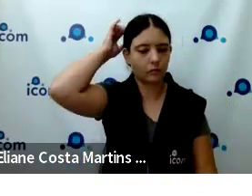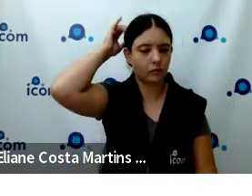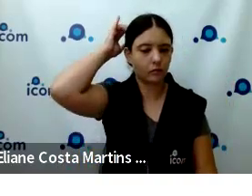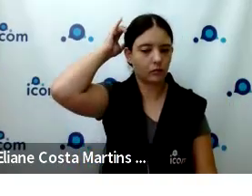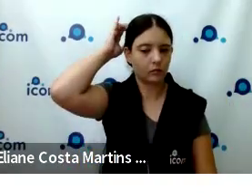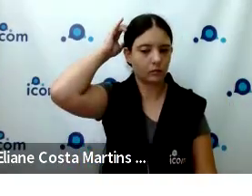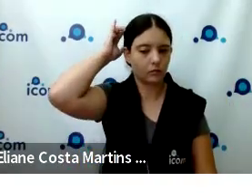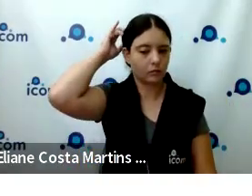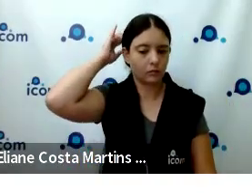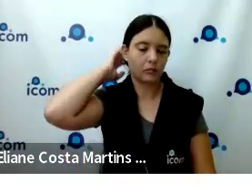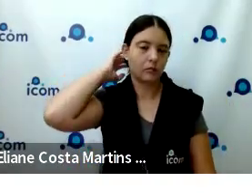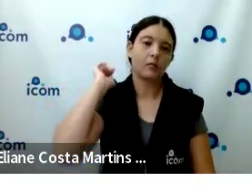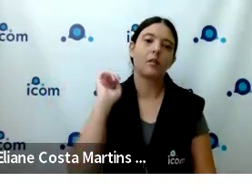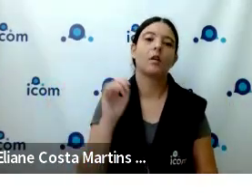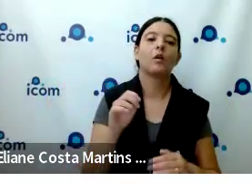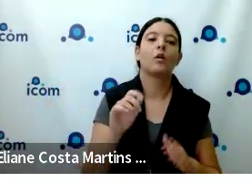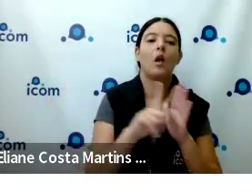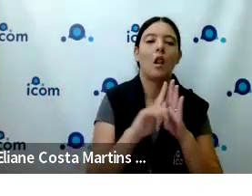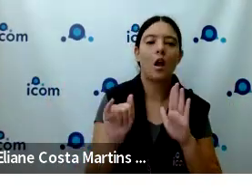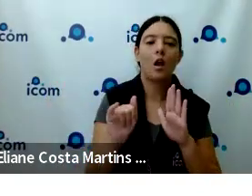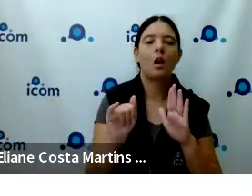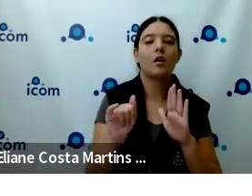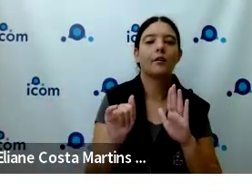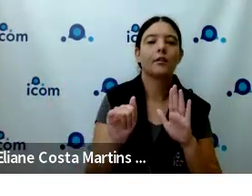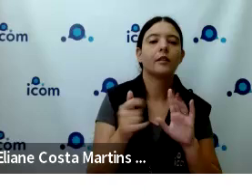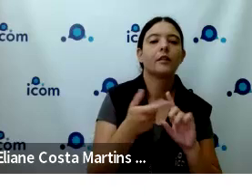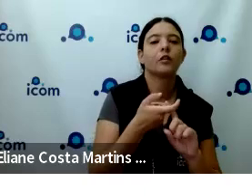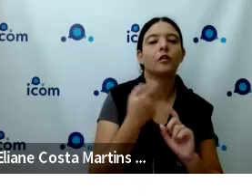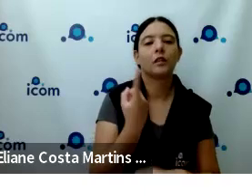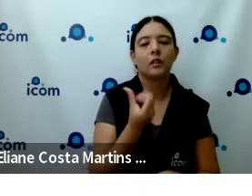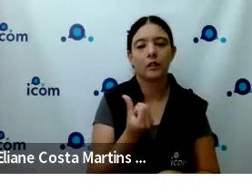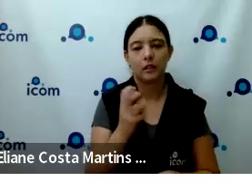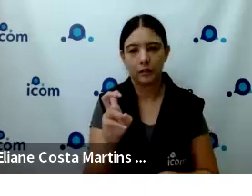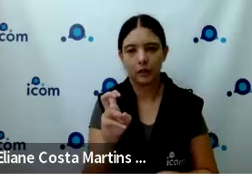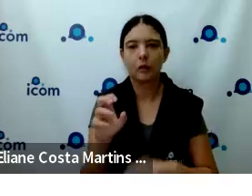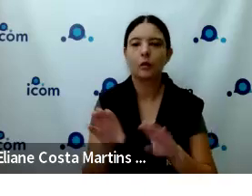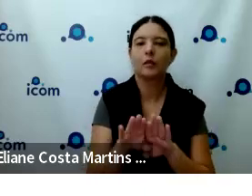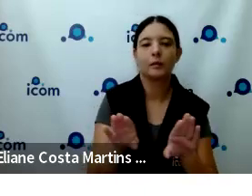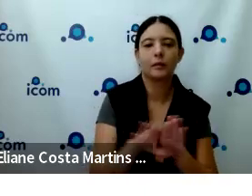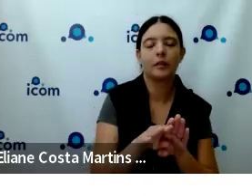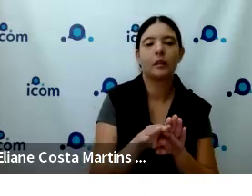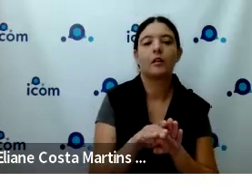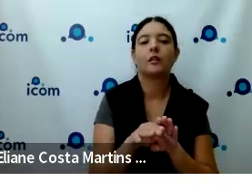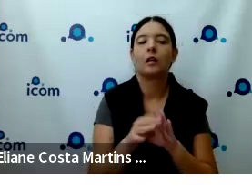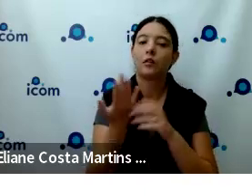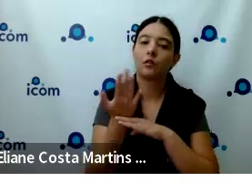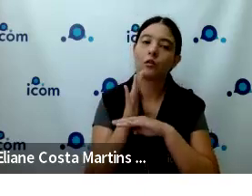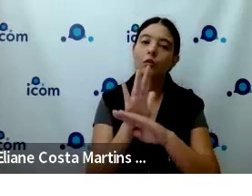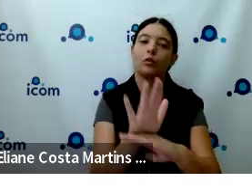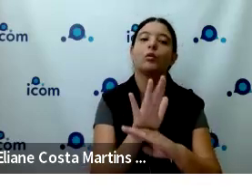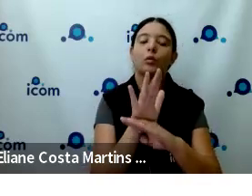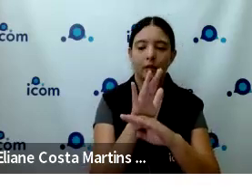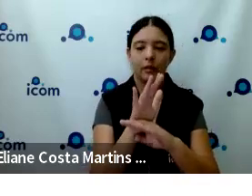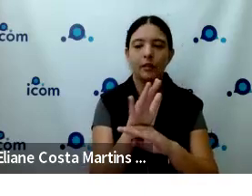O artigo 165 do Código Fiscal contribui para a